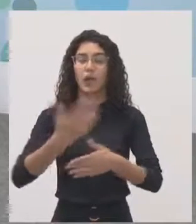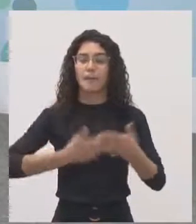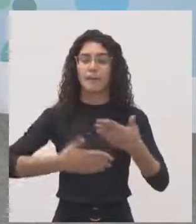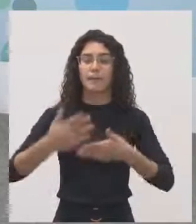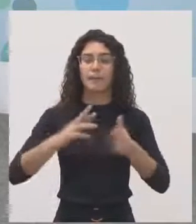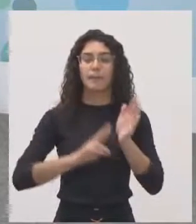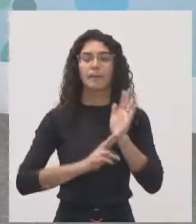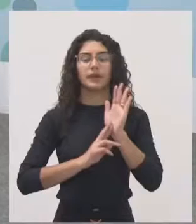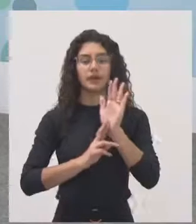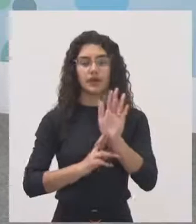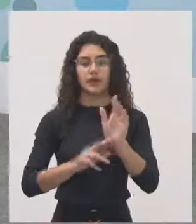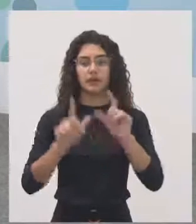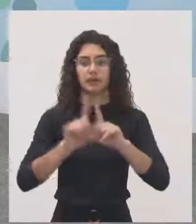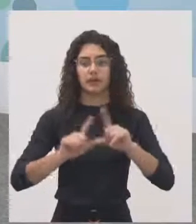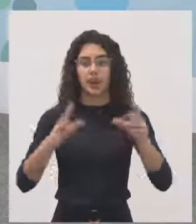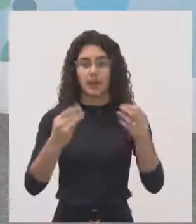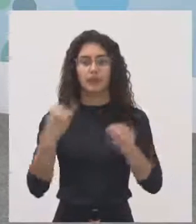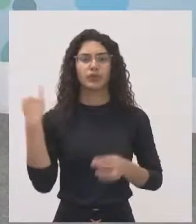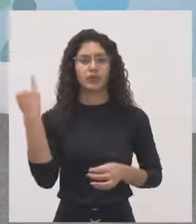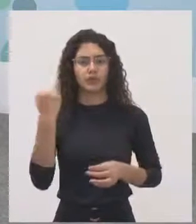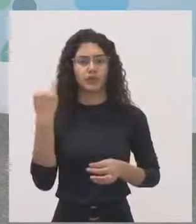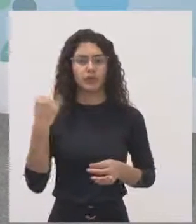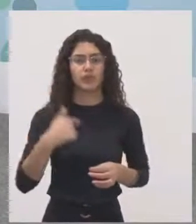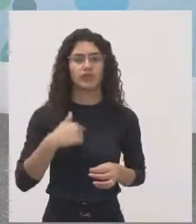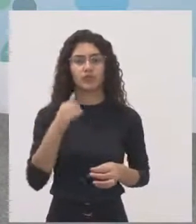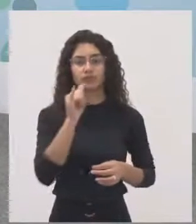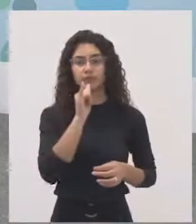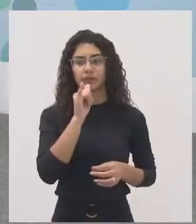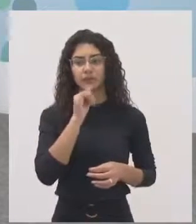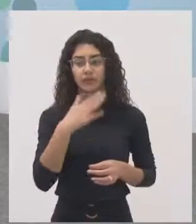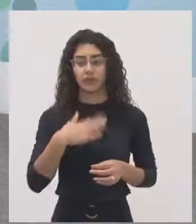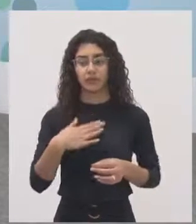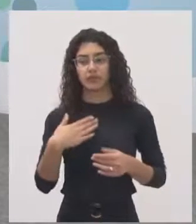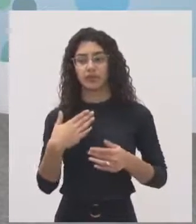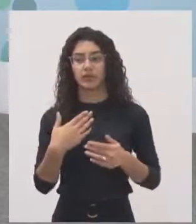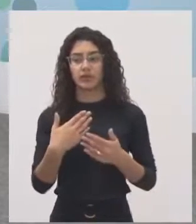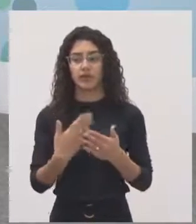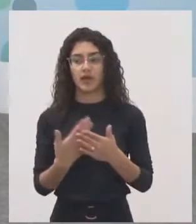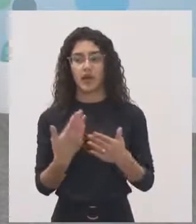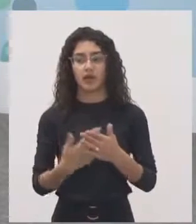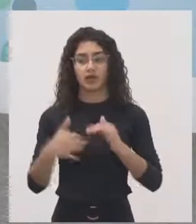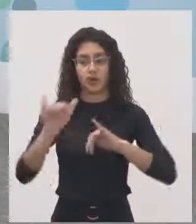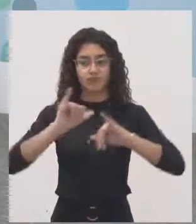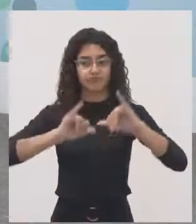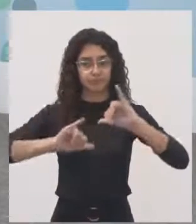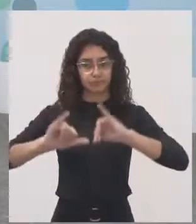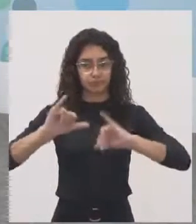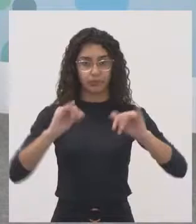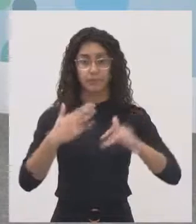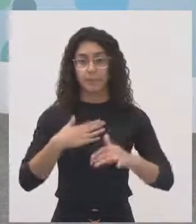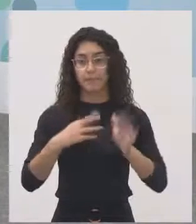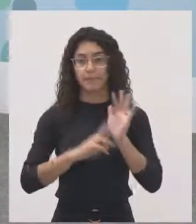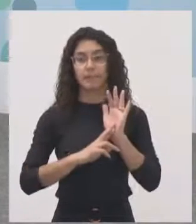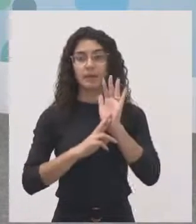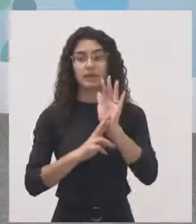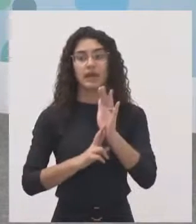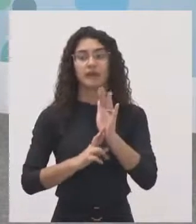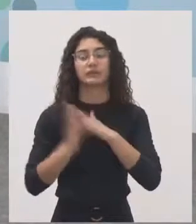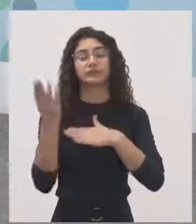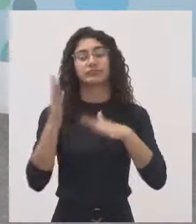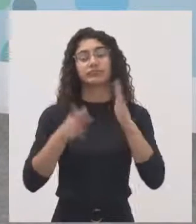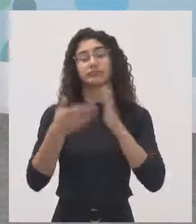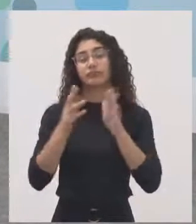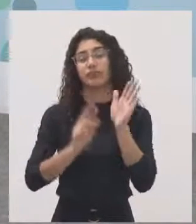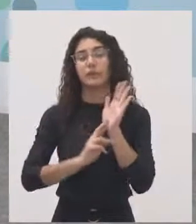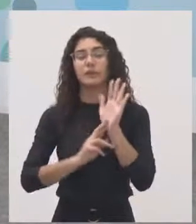mostrar a tela é super importante, né? Eu, por exemplo, nas minhas aulas de química, para eu mostrar, às vezes a gente